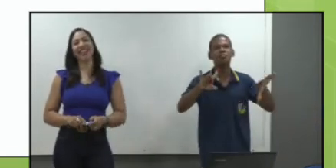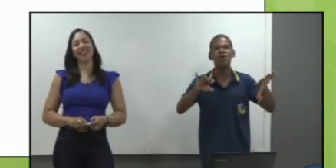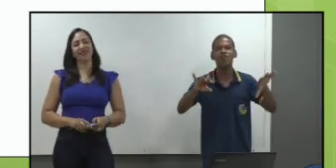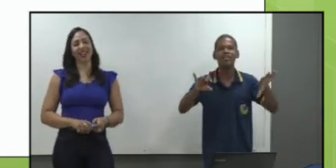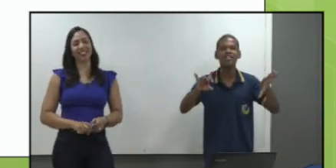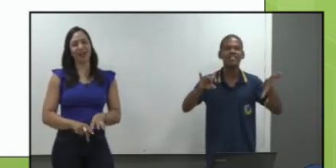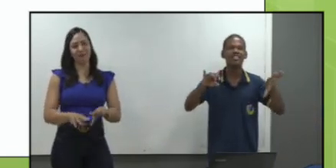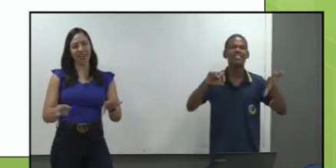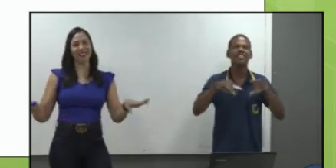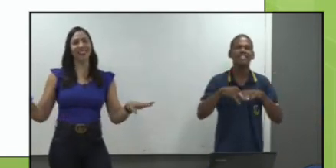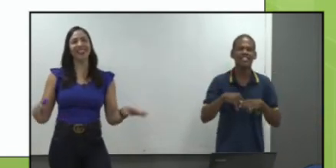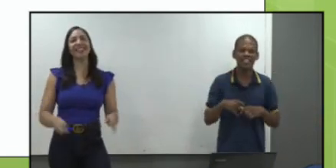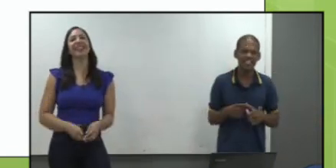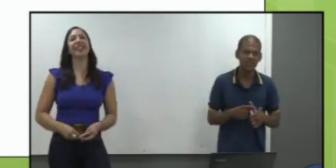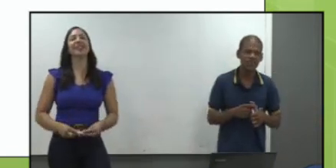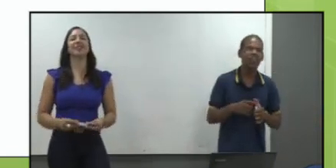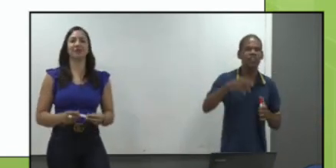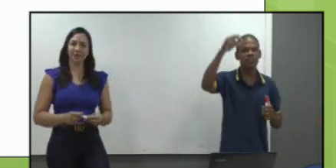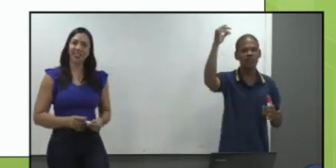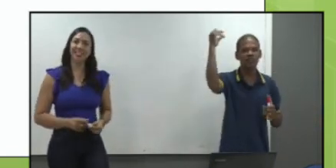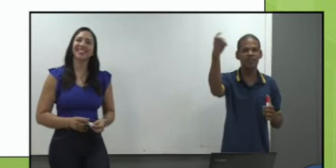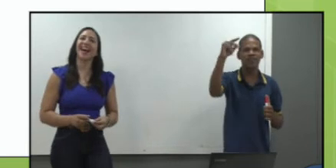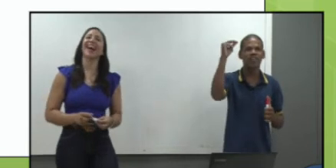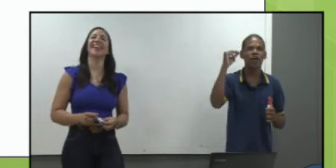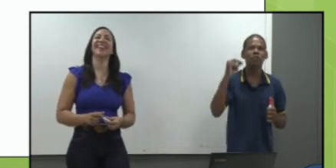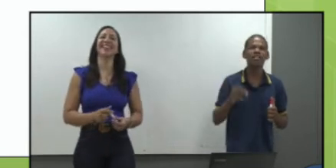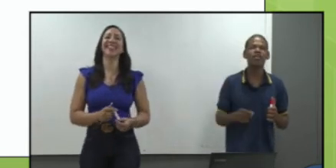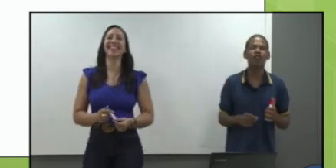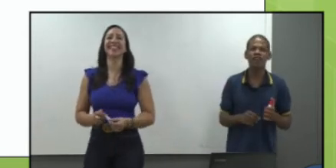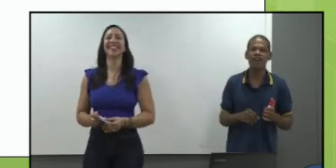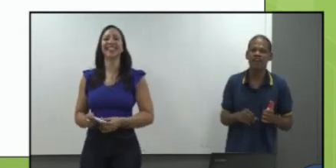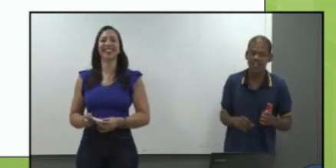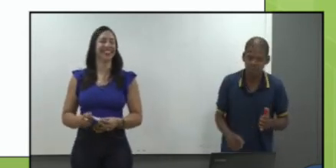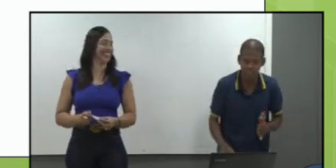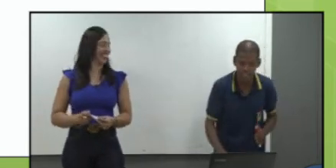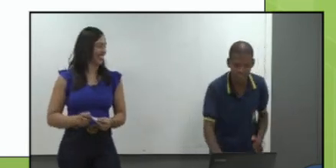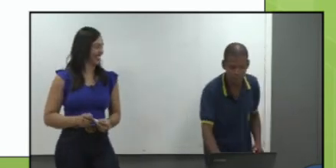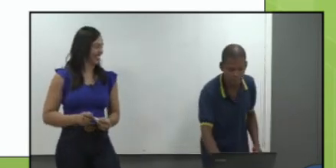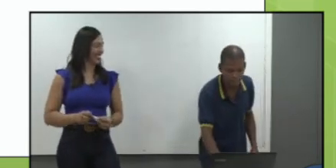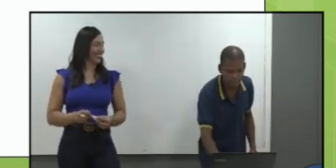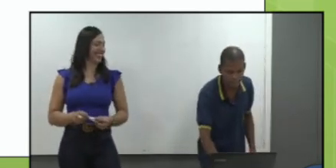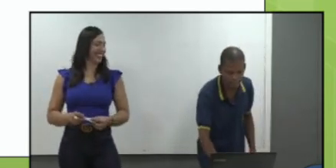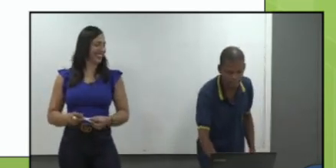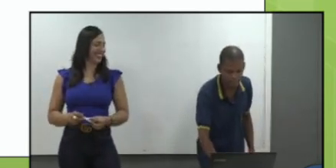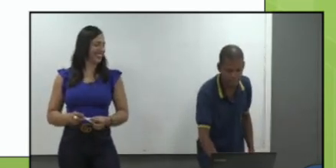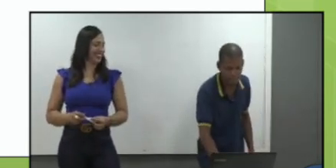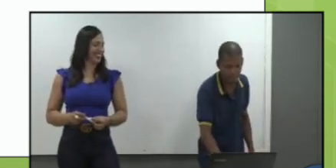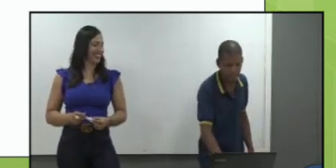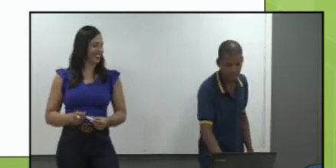Afastem os móveis. Afastem a mesa, as cadeiras. Isso. E vamos dançar. Vamos dançar o frevo agora, beleza?